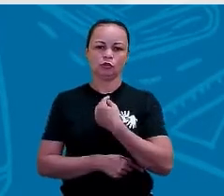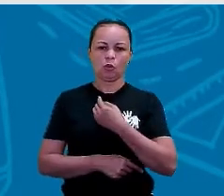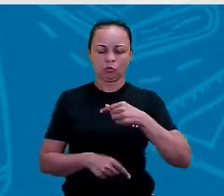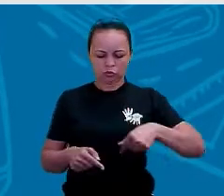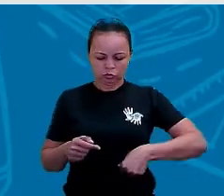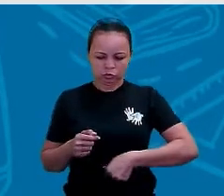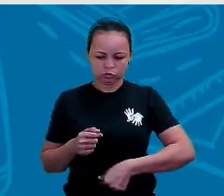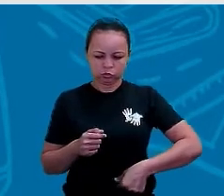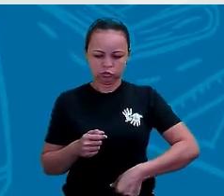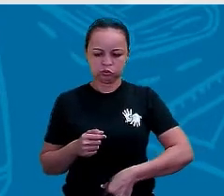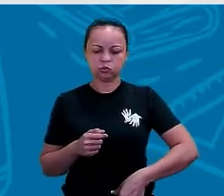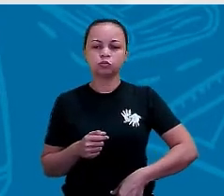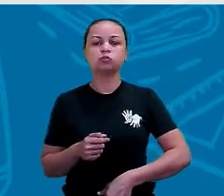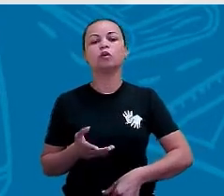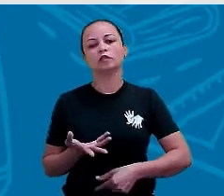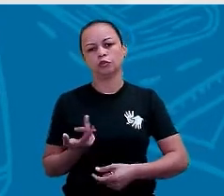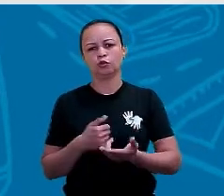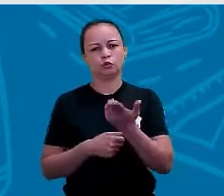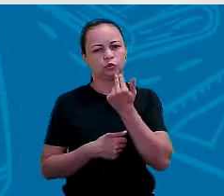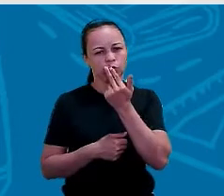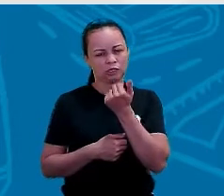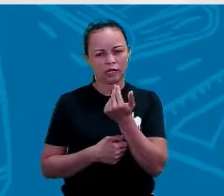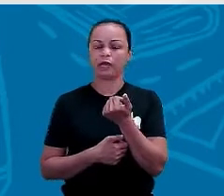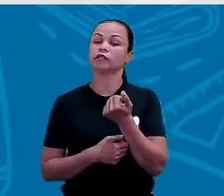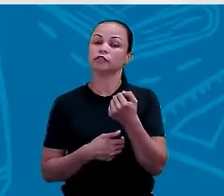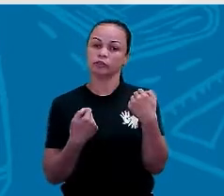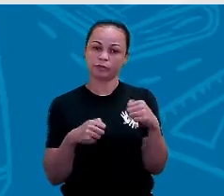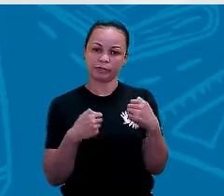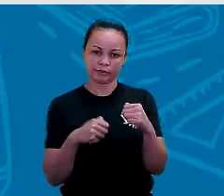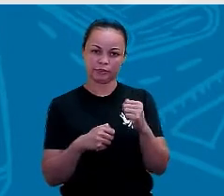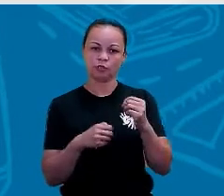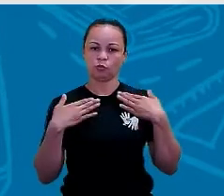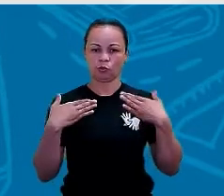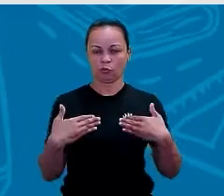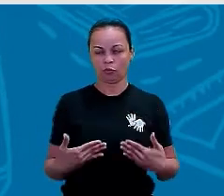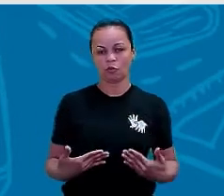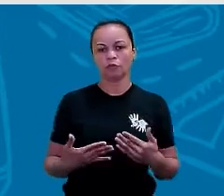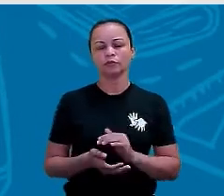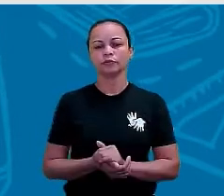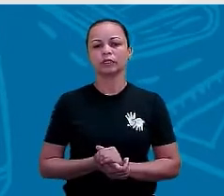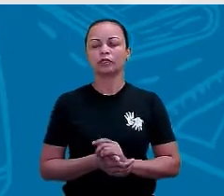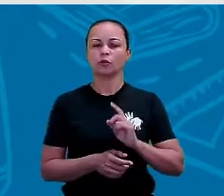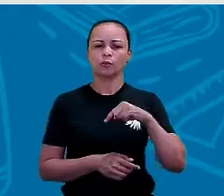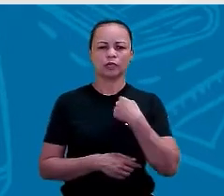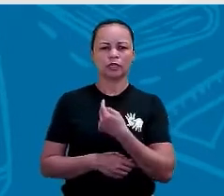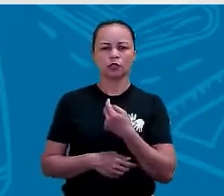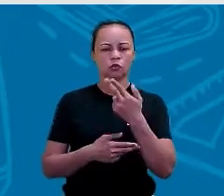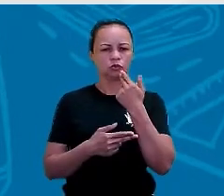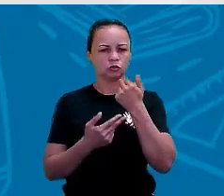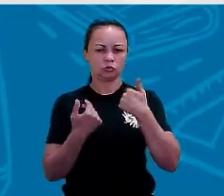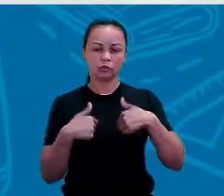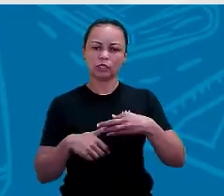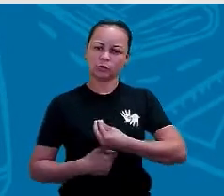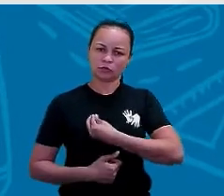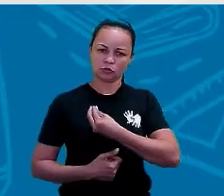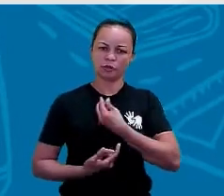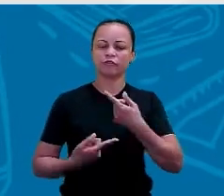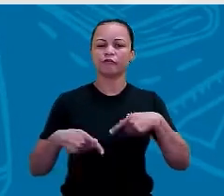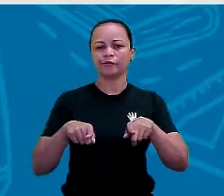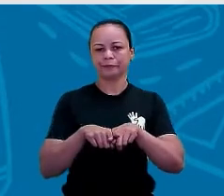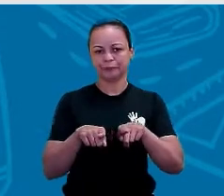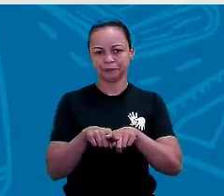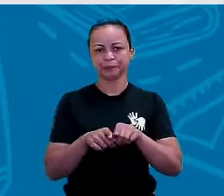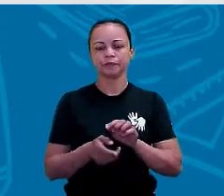nosso intestino, na absorção dos nutrientes que são necessários, né, para a gente se nutrir, para a gente sobreviver, certo?